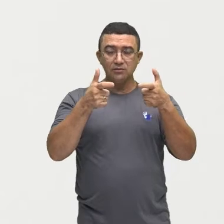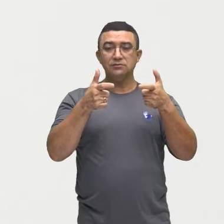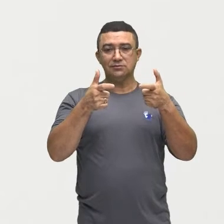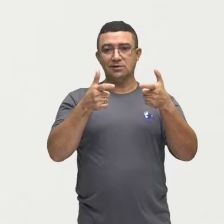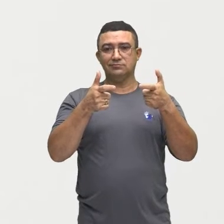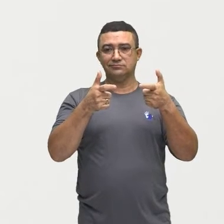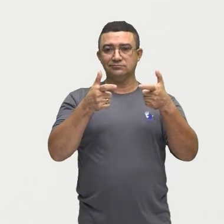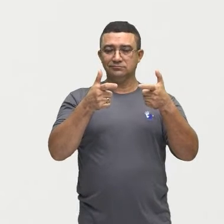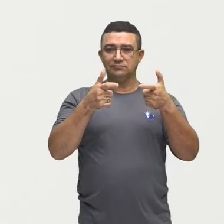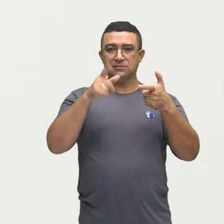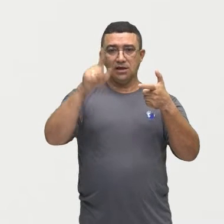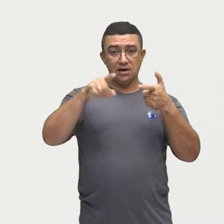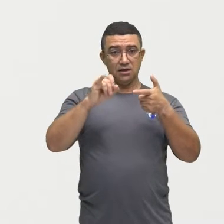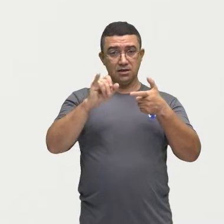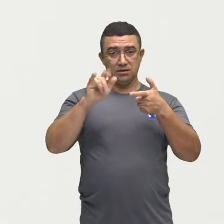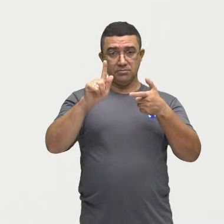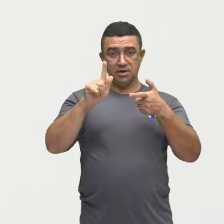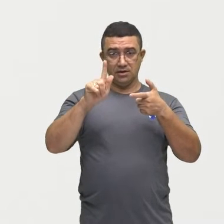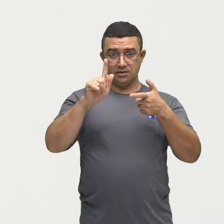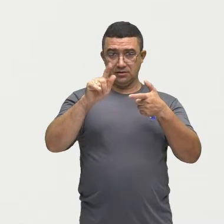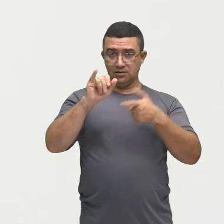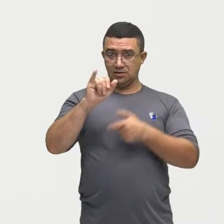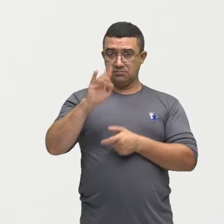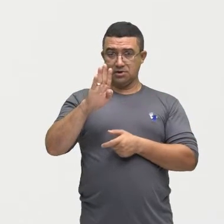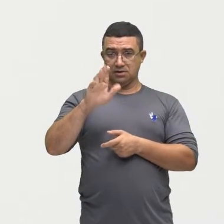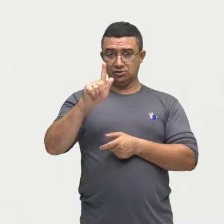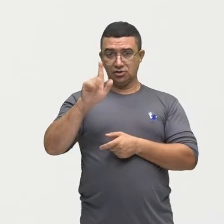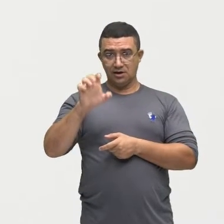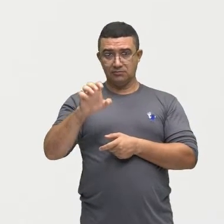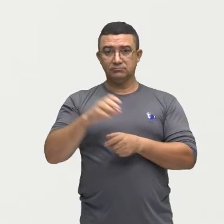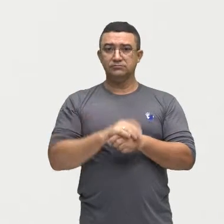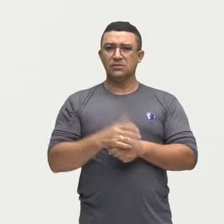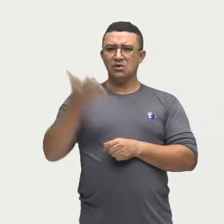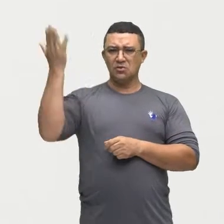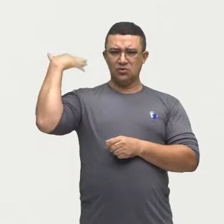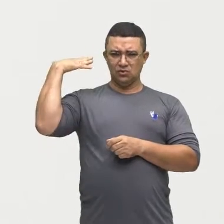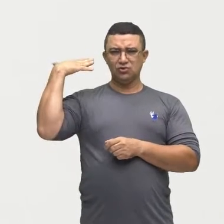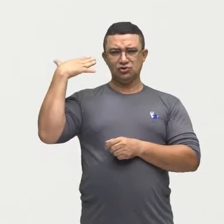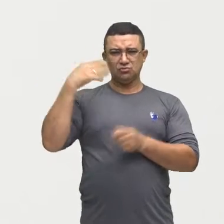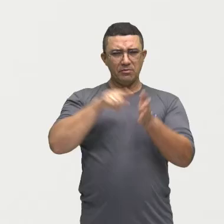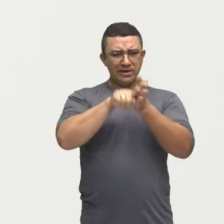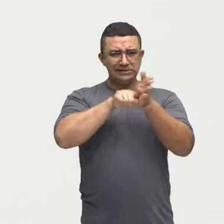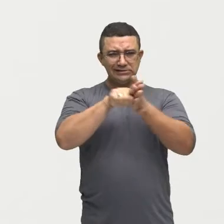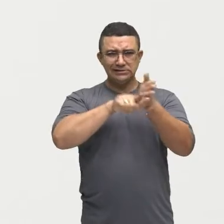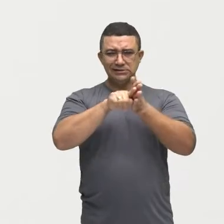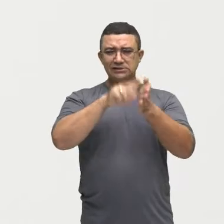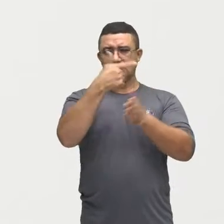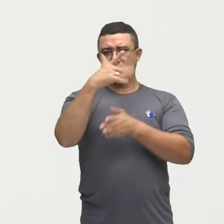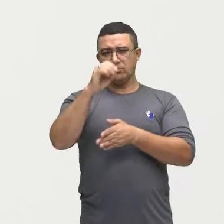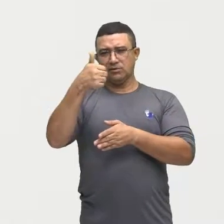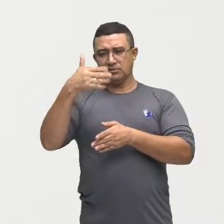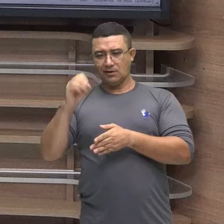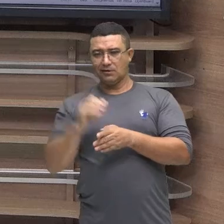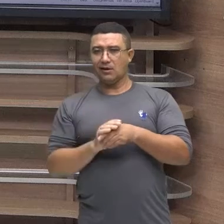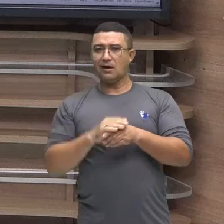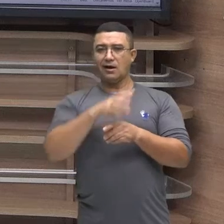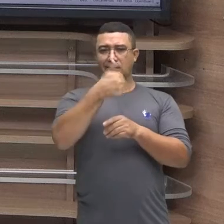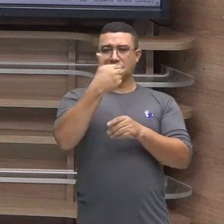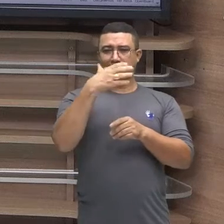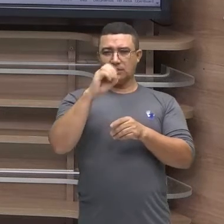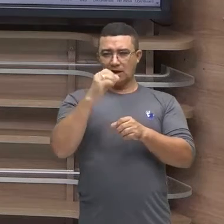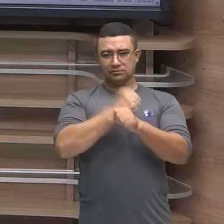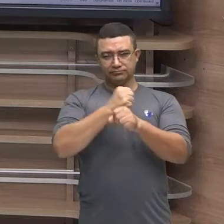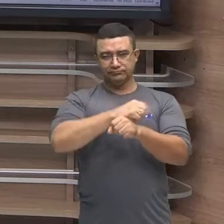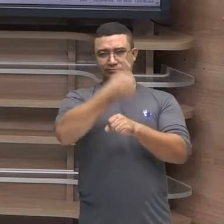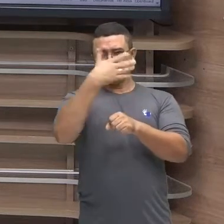censo, gente, o último foi do ano de 2010, tá bom? Então, a cada 10 anos, o IBGE, ele